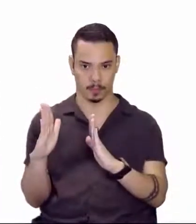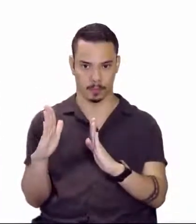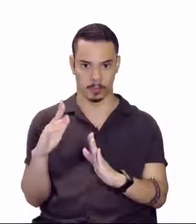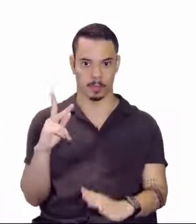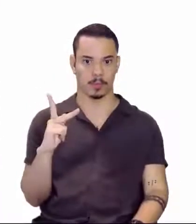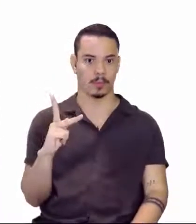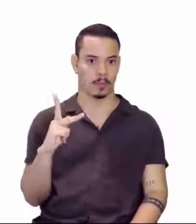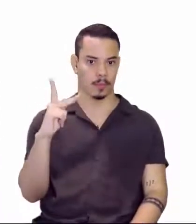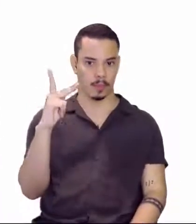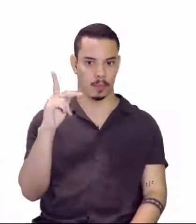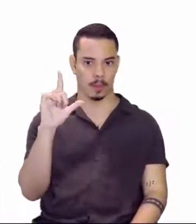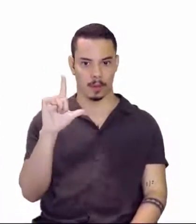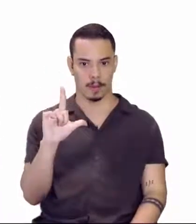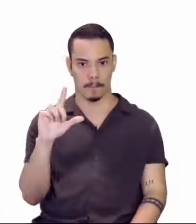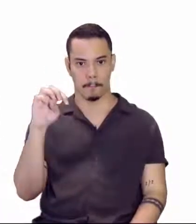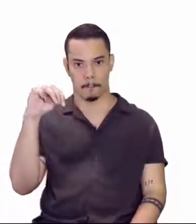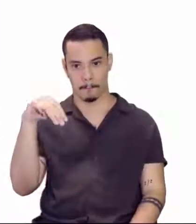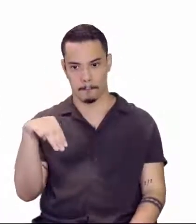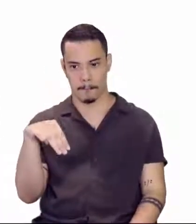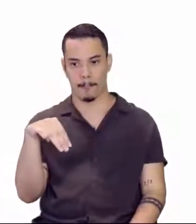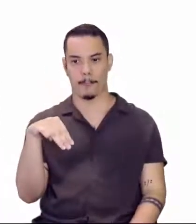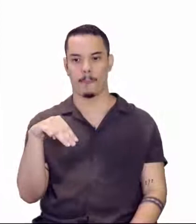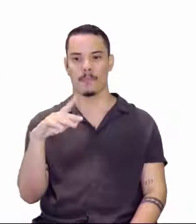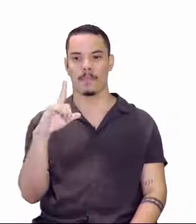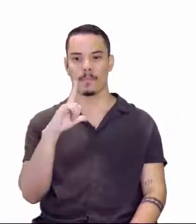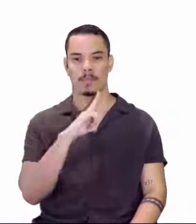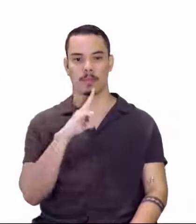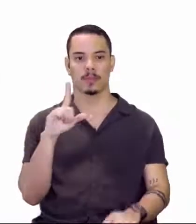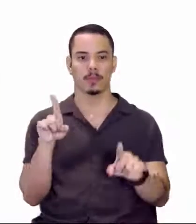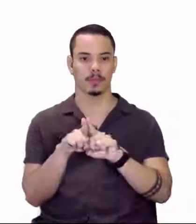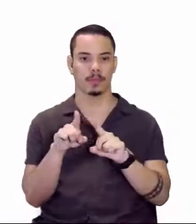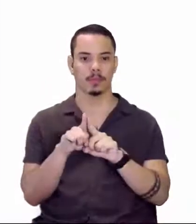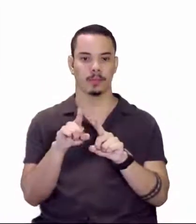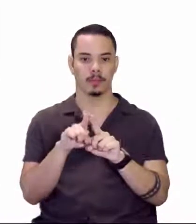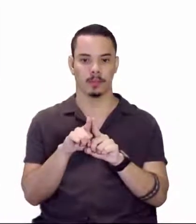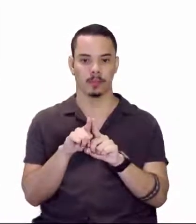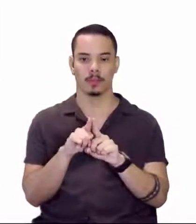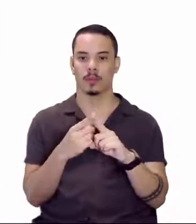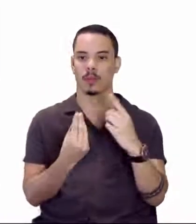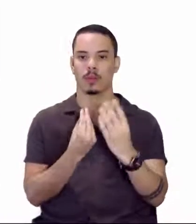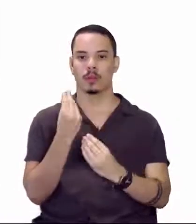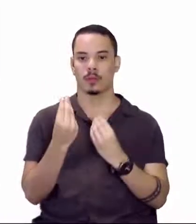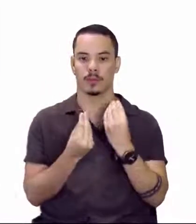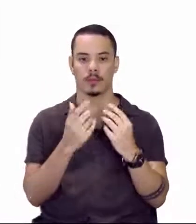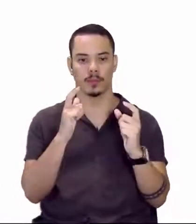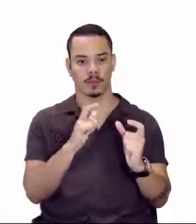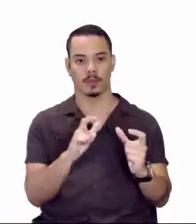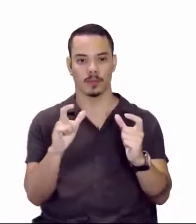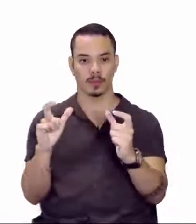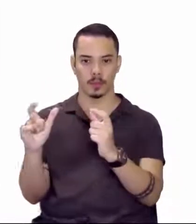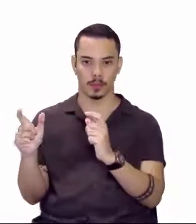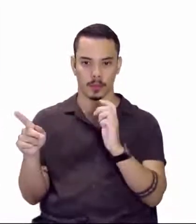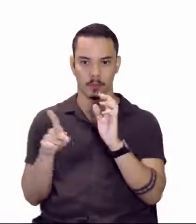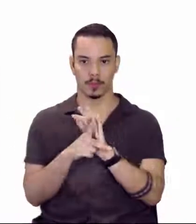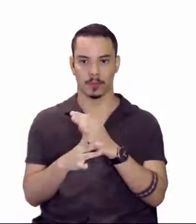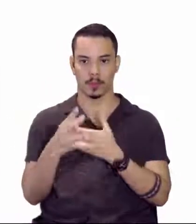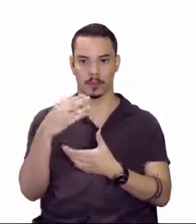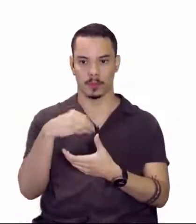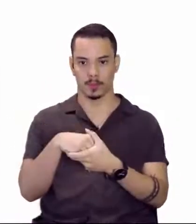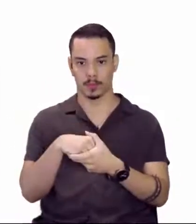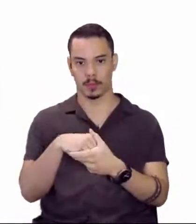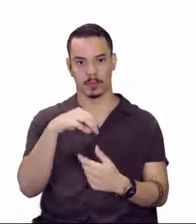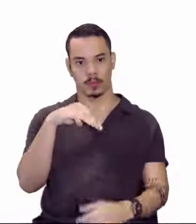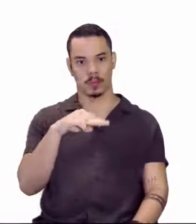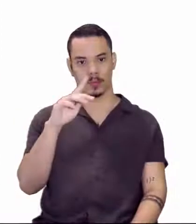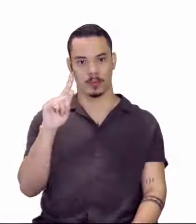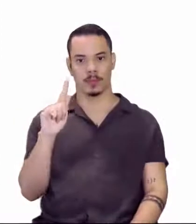K, L e M. Como está no nível 3, a localização do magnésio é no